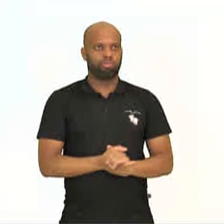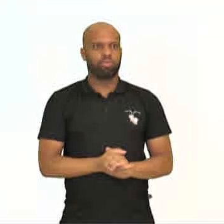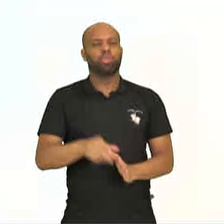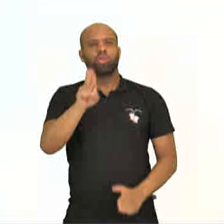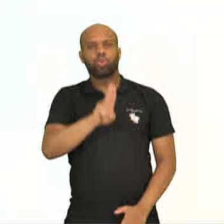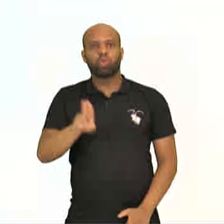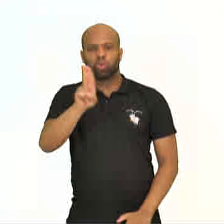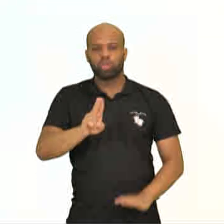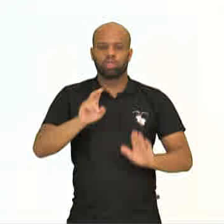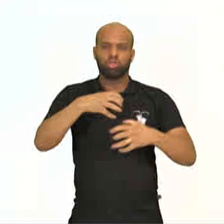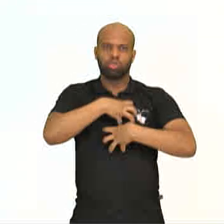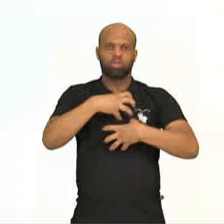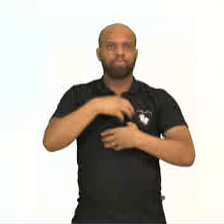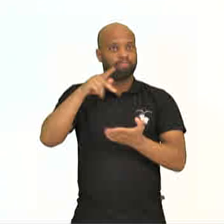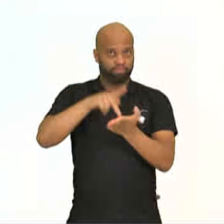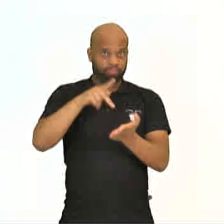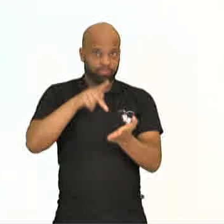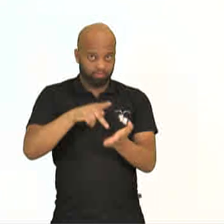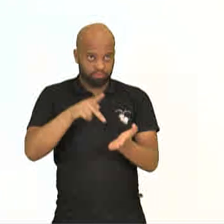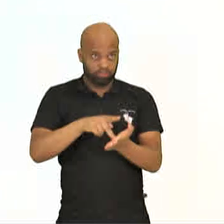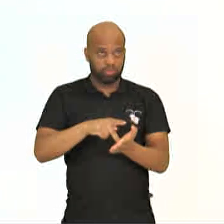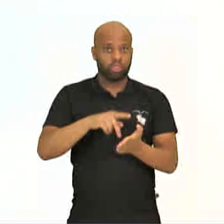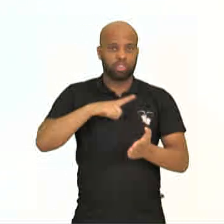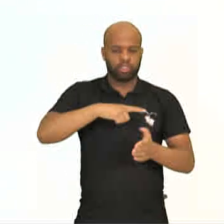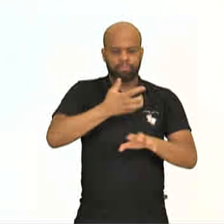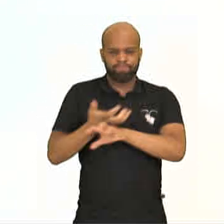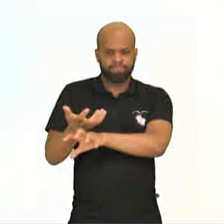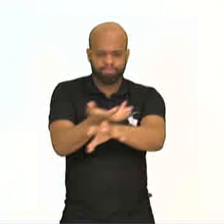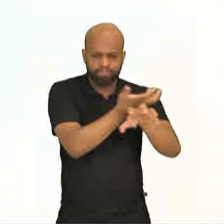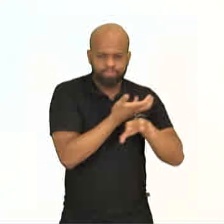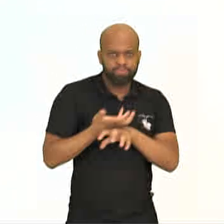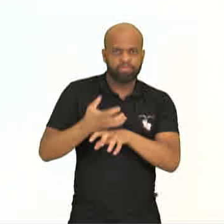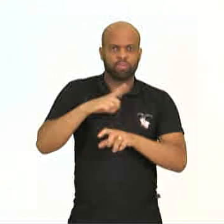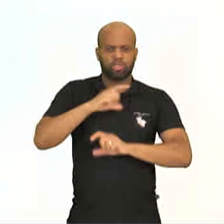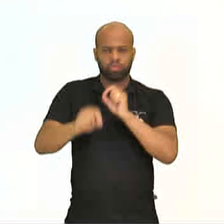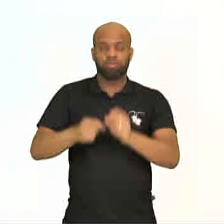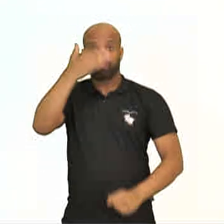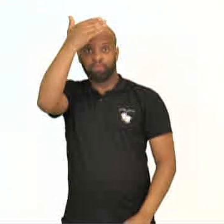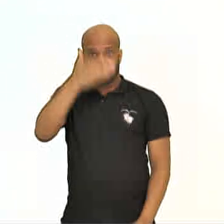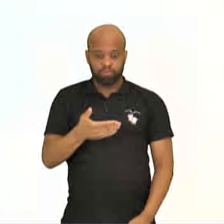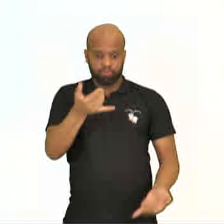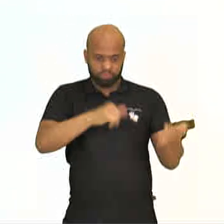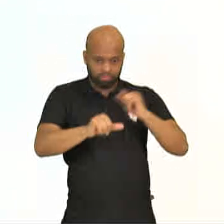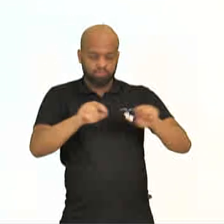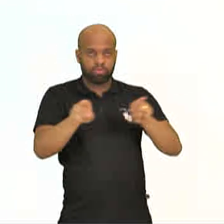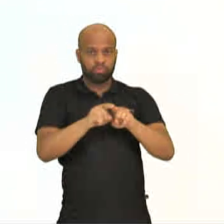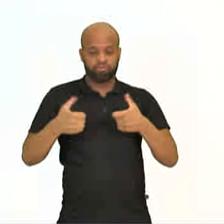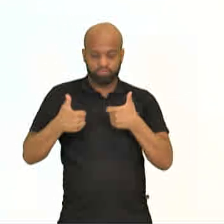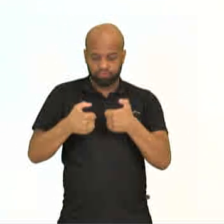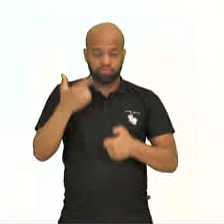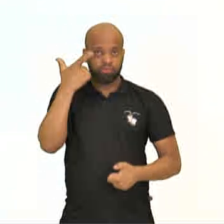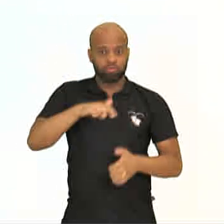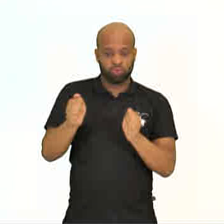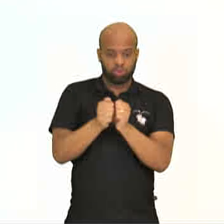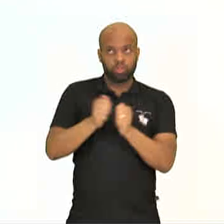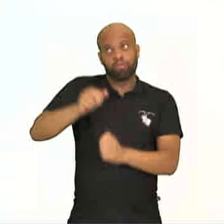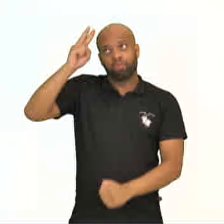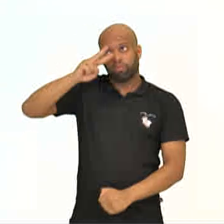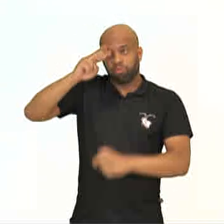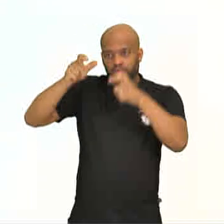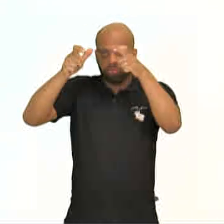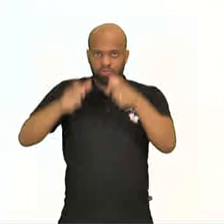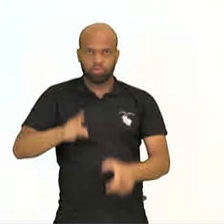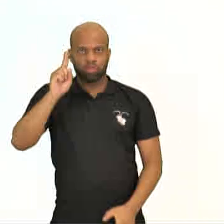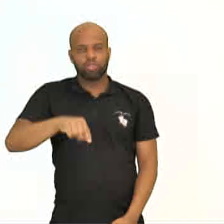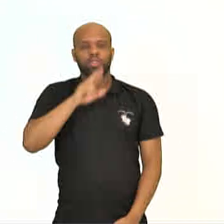Usamos uma abordagem verdadeiramente multidisciplinar, evidências físicas e químicas, para juntar a história do local com